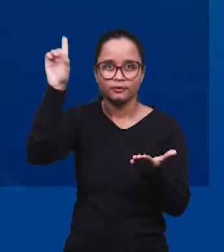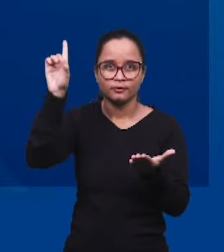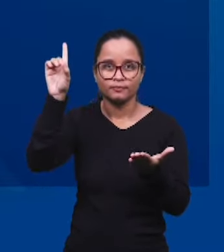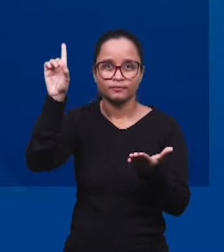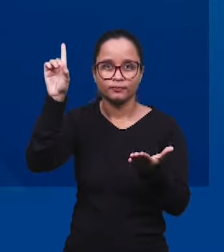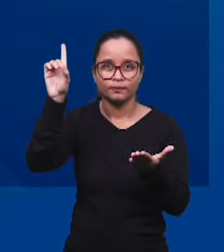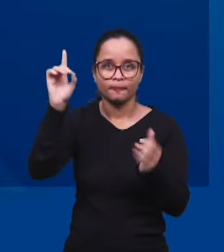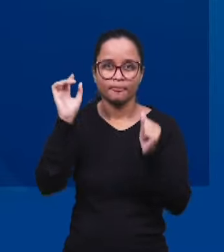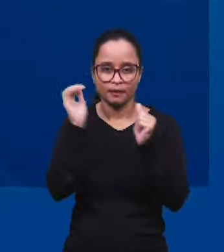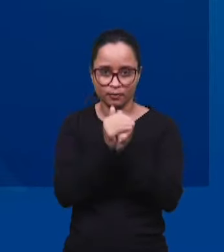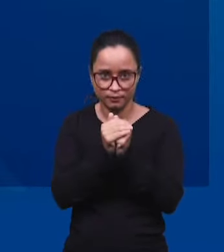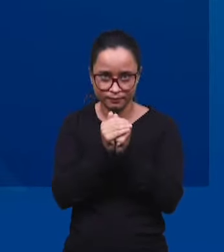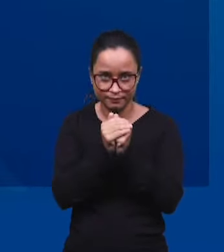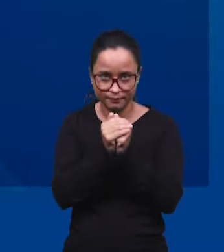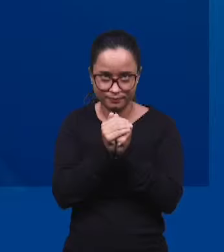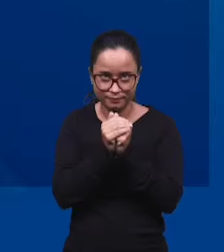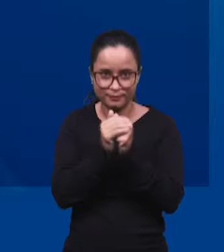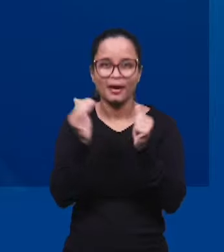palavra. Amém?